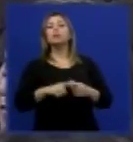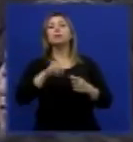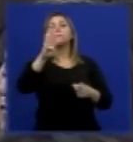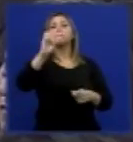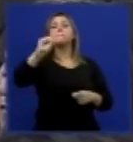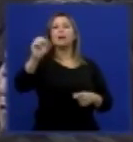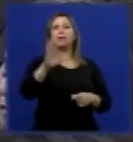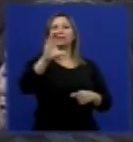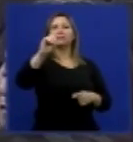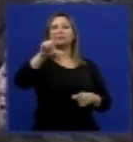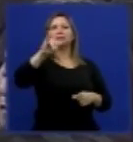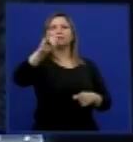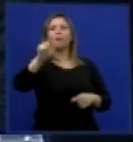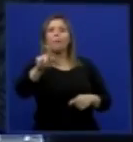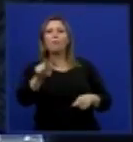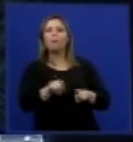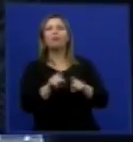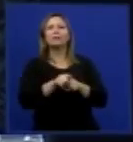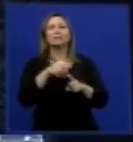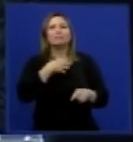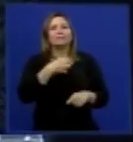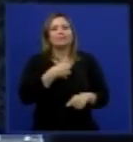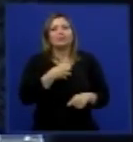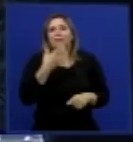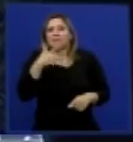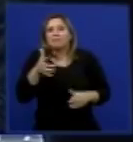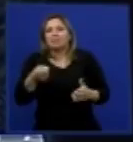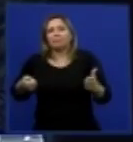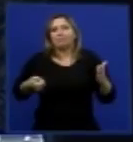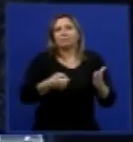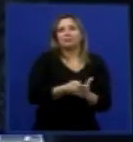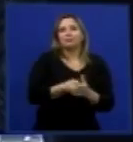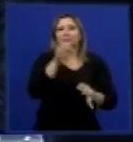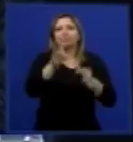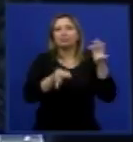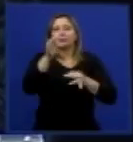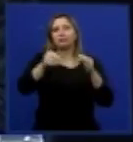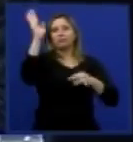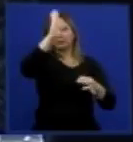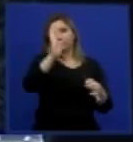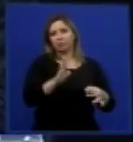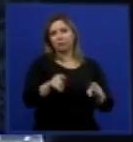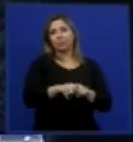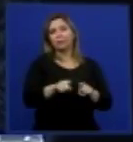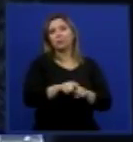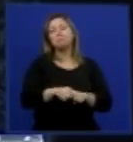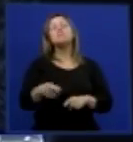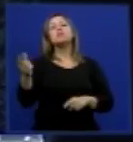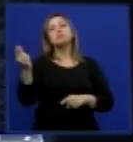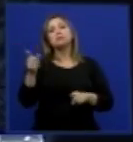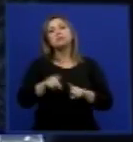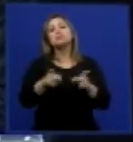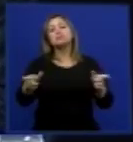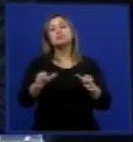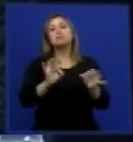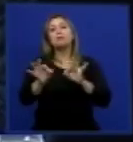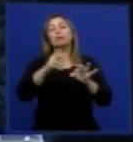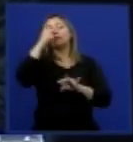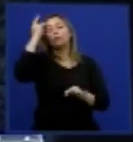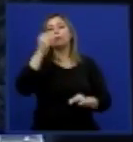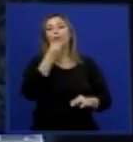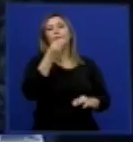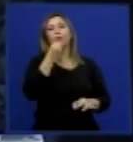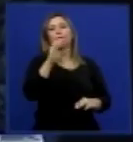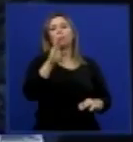coe civu constrangida a ingressar com ação própria na justiça federal vinda a obter ganho de causa quando a ilustre desembargadora